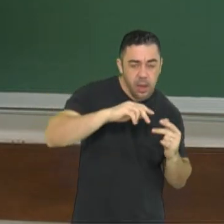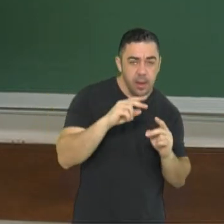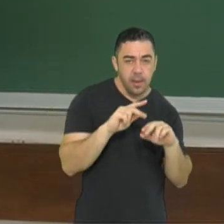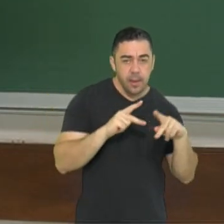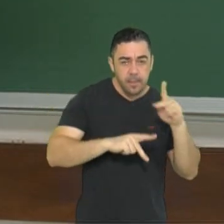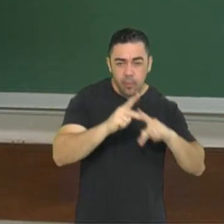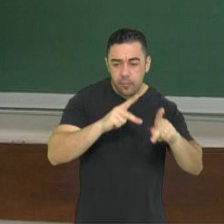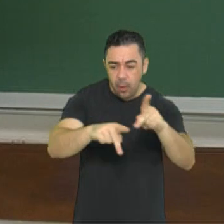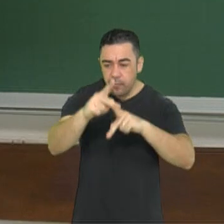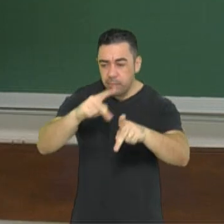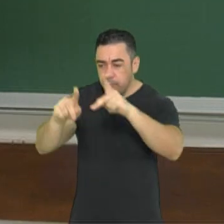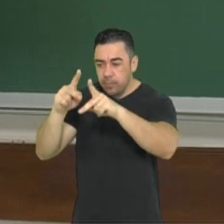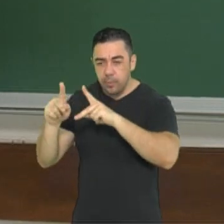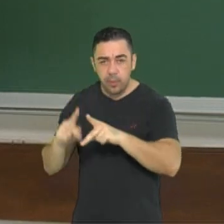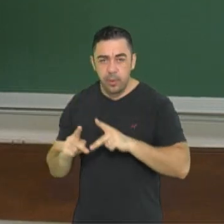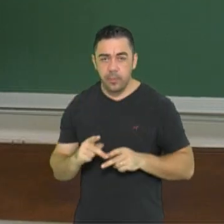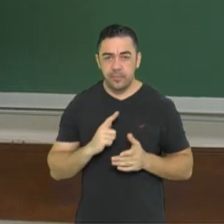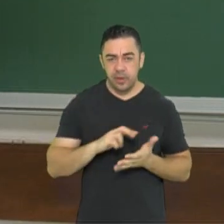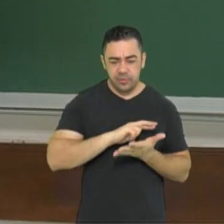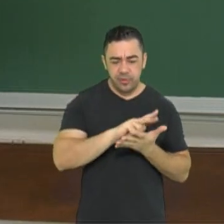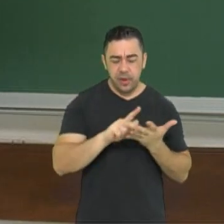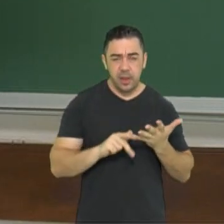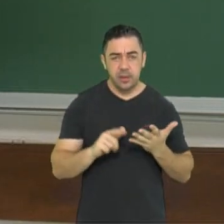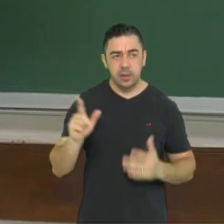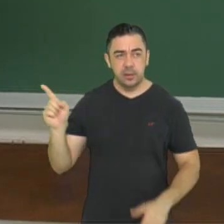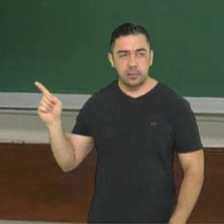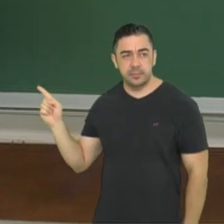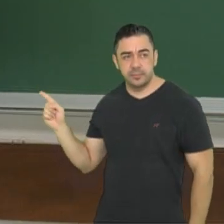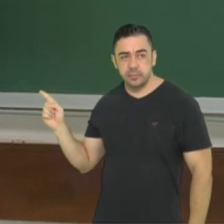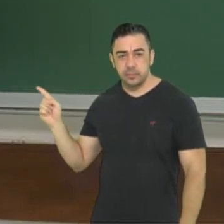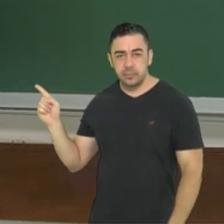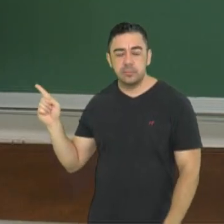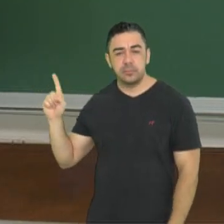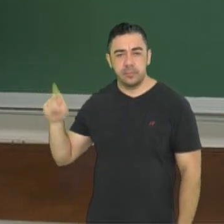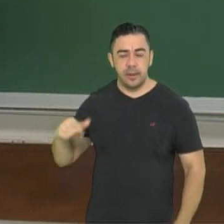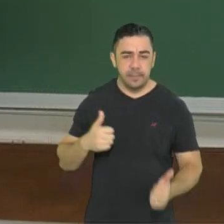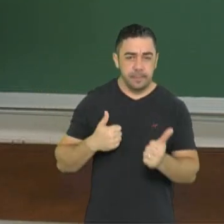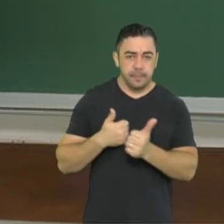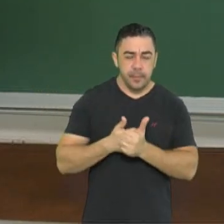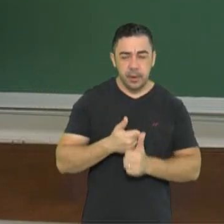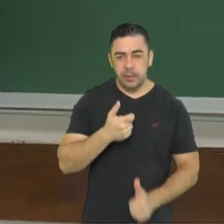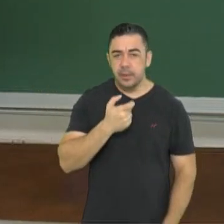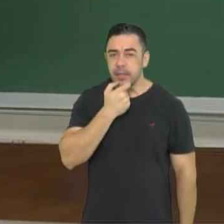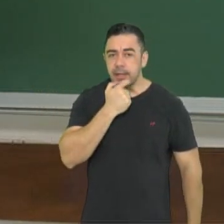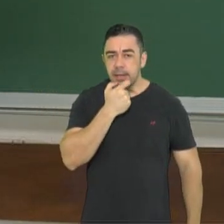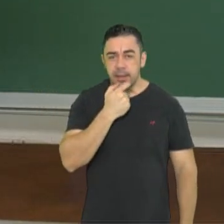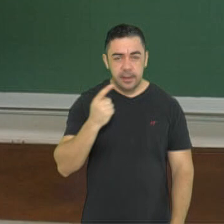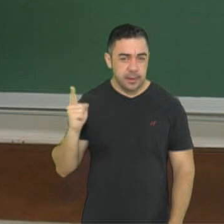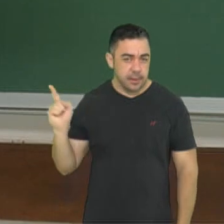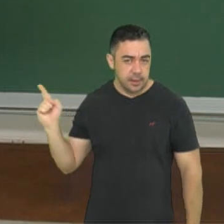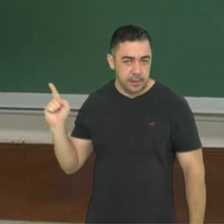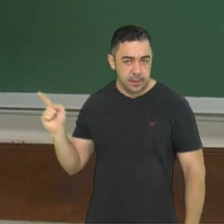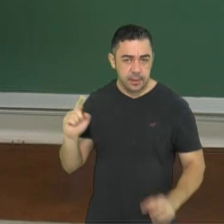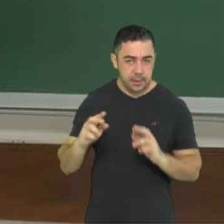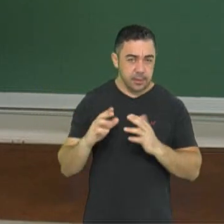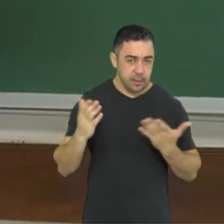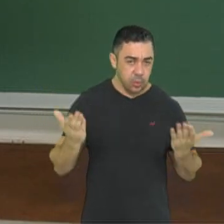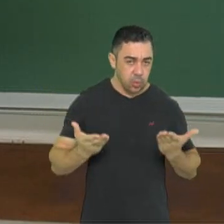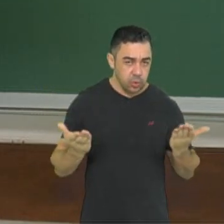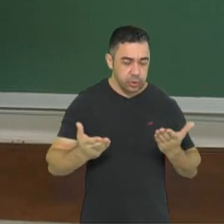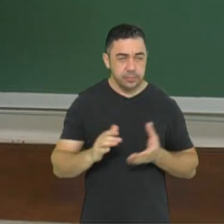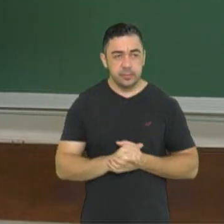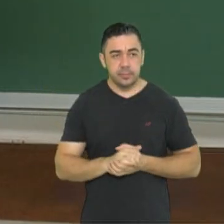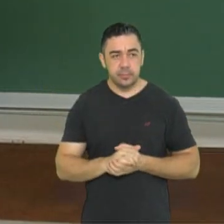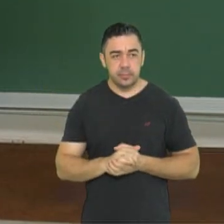povos. Aqui, anglos, bretões, saxões que se localizaram próximo aqui da Inglaterra, na região da Inglaterra.